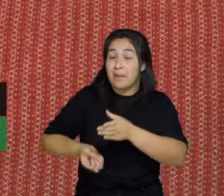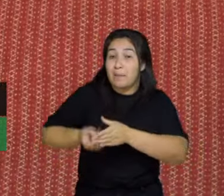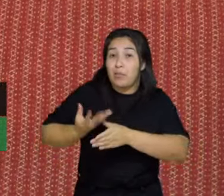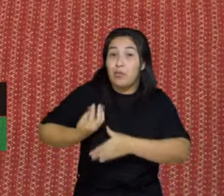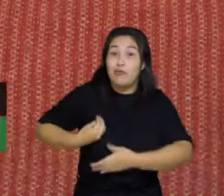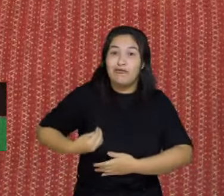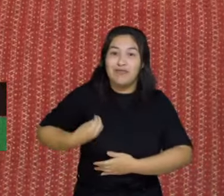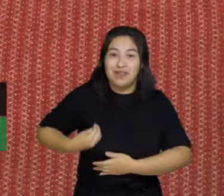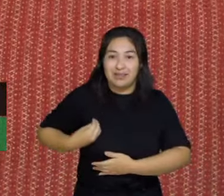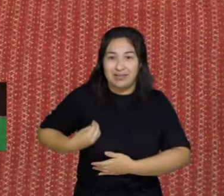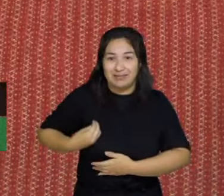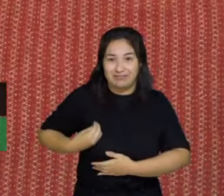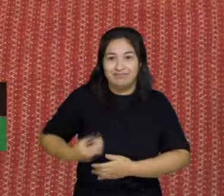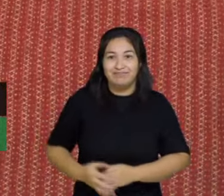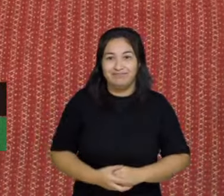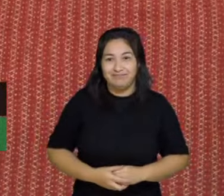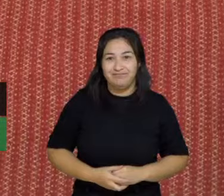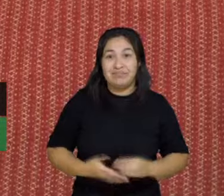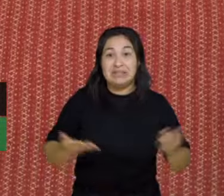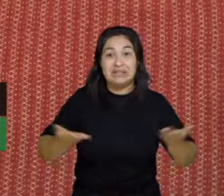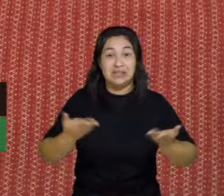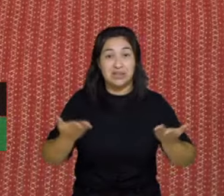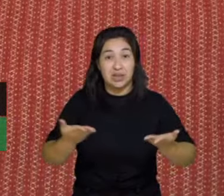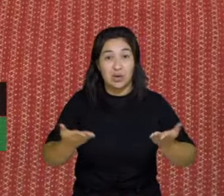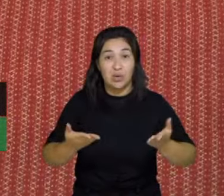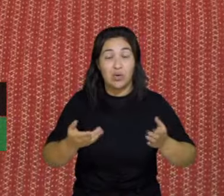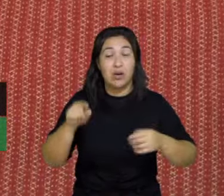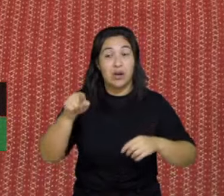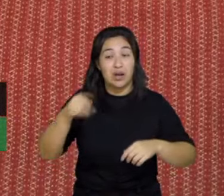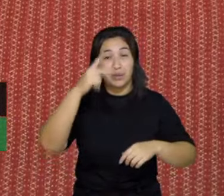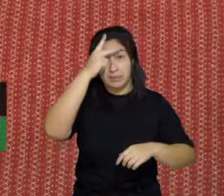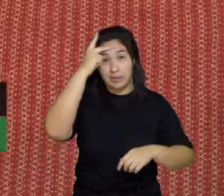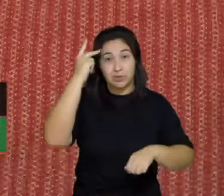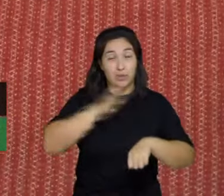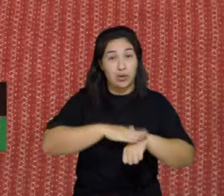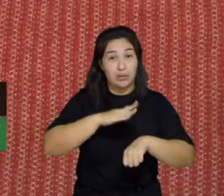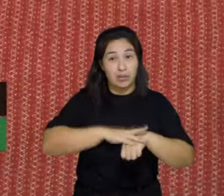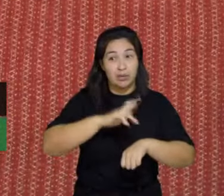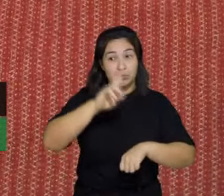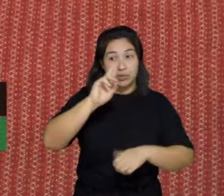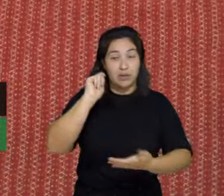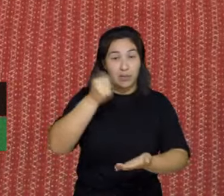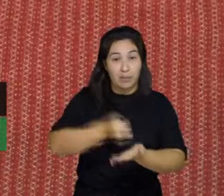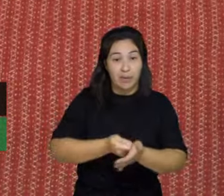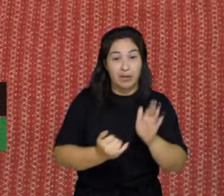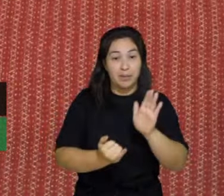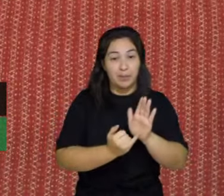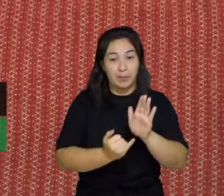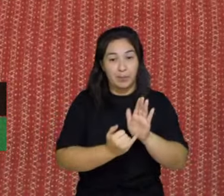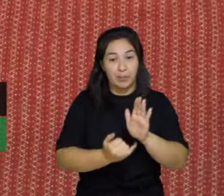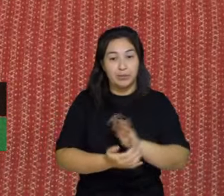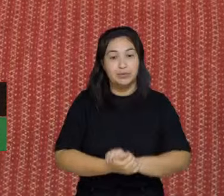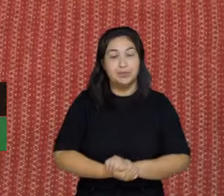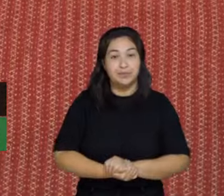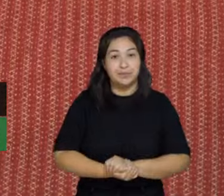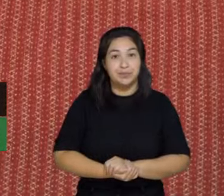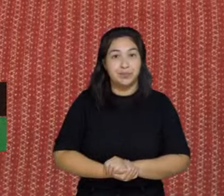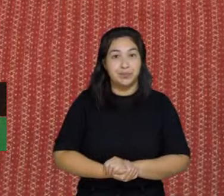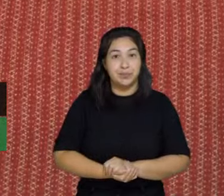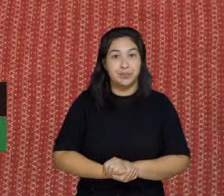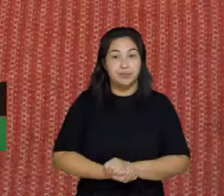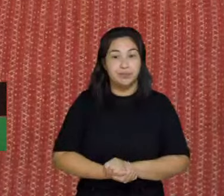esplêndido, e agora com o direito do consumidor e também do contribuinte, vai englobar bastante. E o deputado Matheus Cadorim, eu acho que ele tocou um